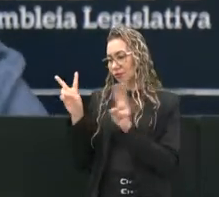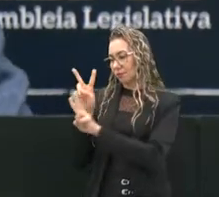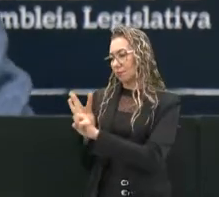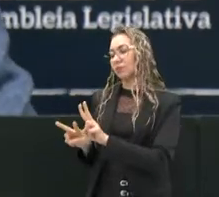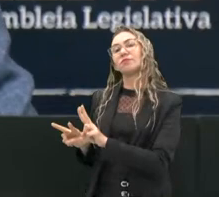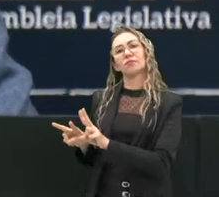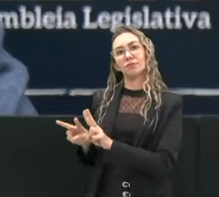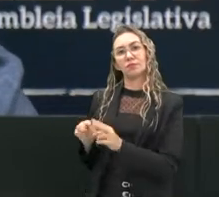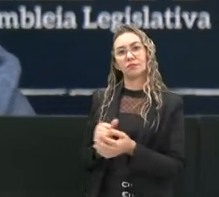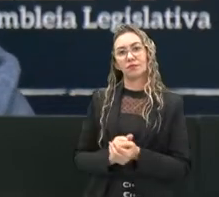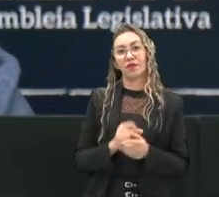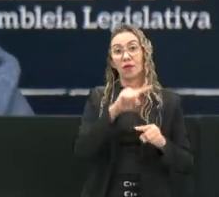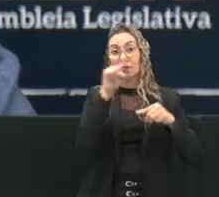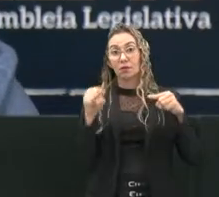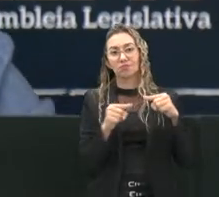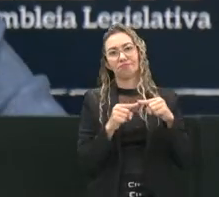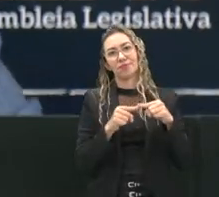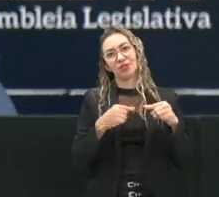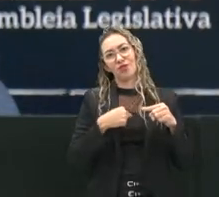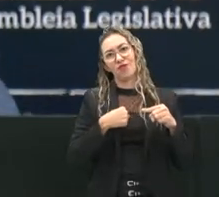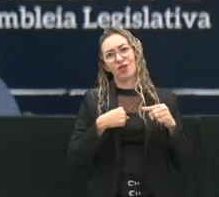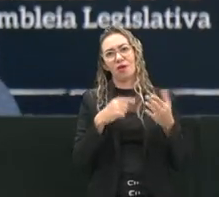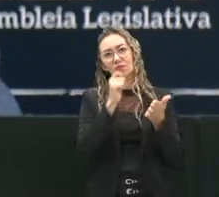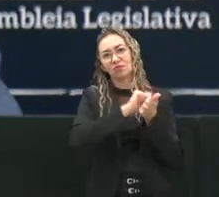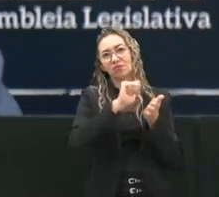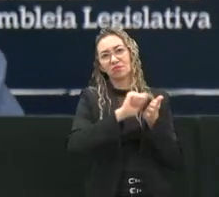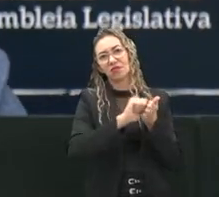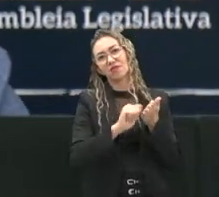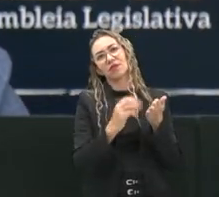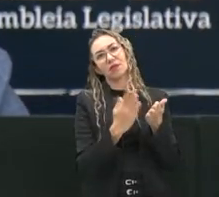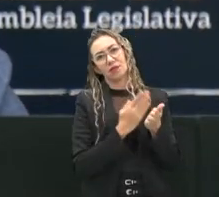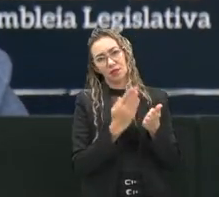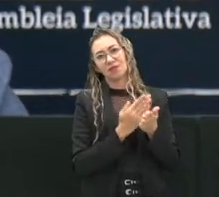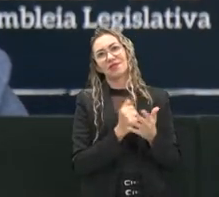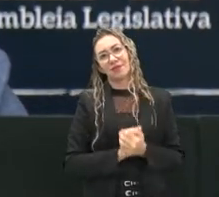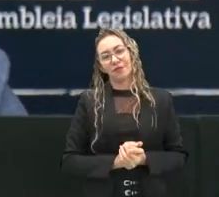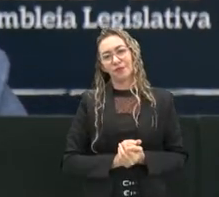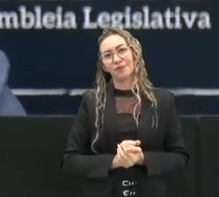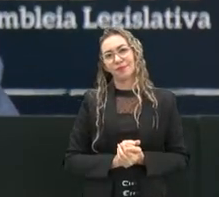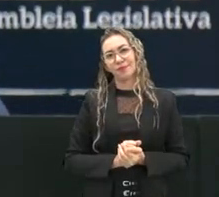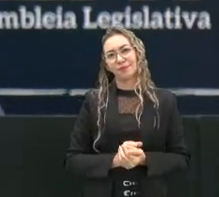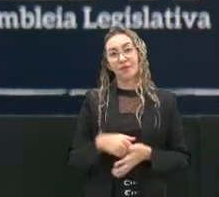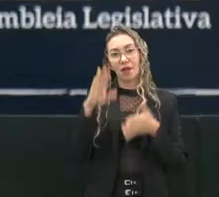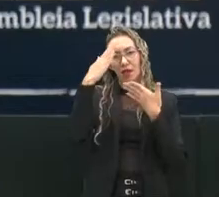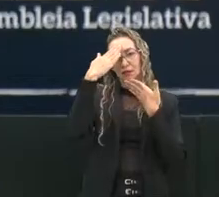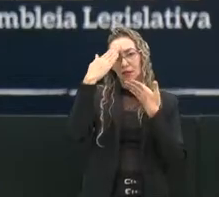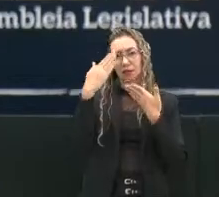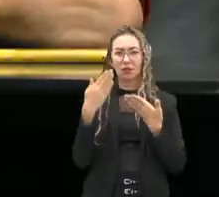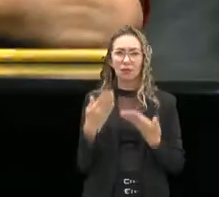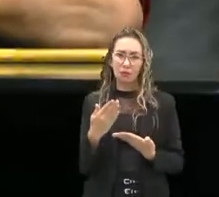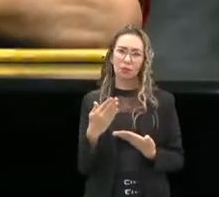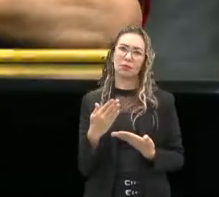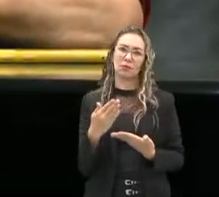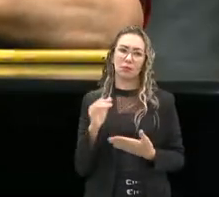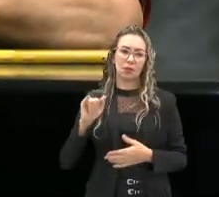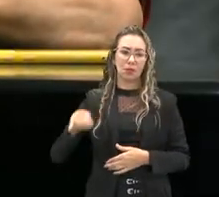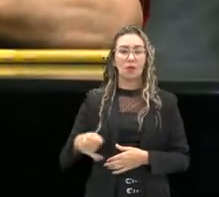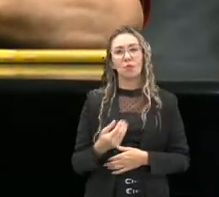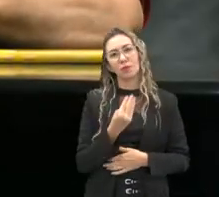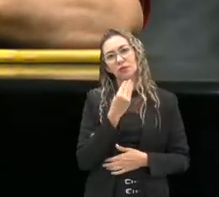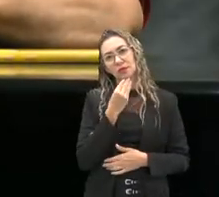eu produzi esse livro. Agradeço muito, deputado, a oportunidade